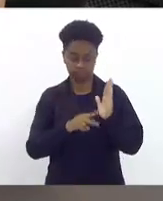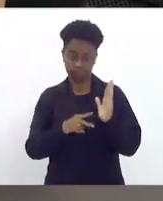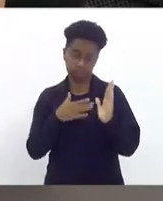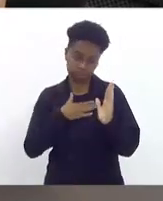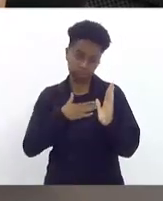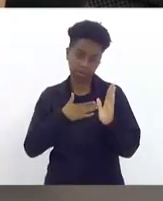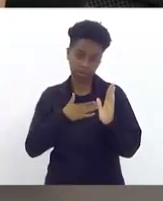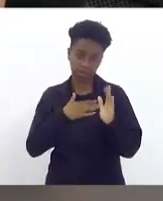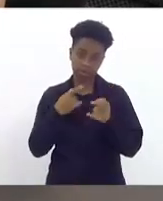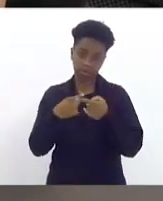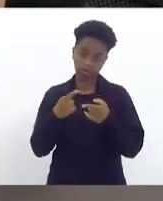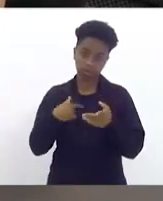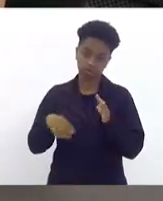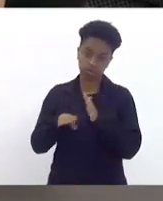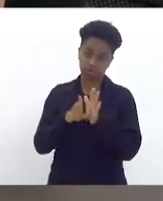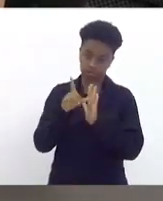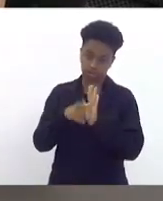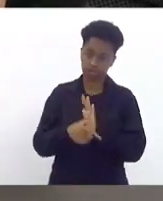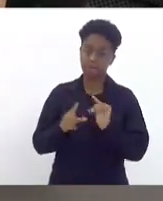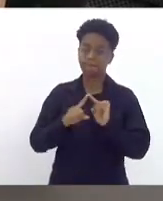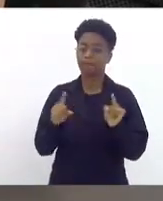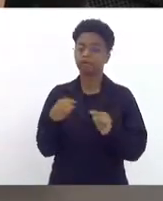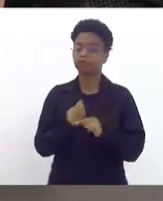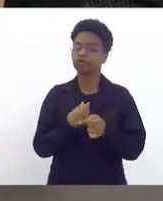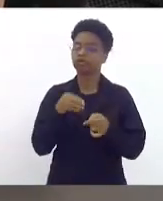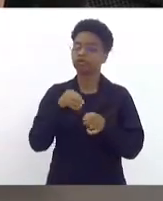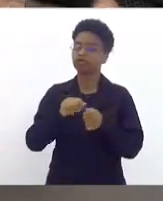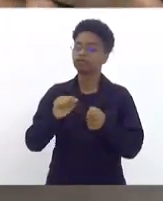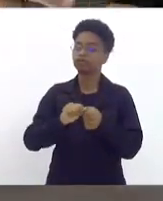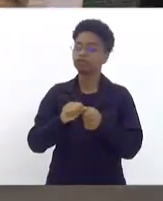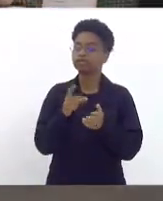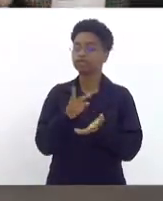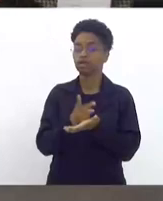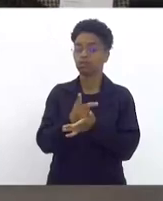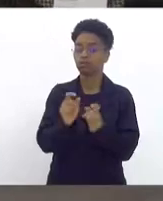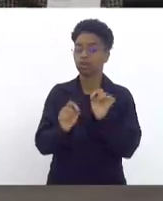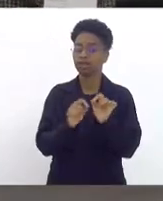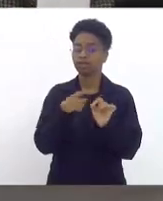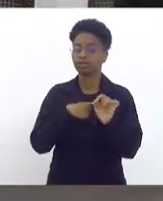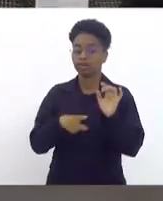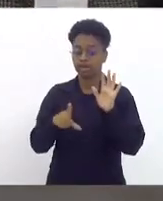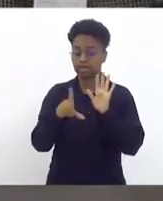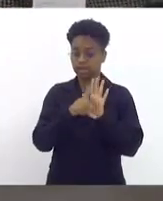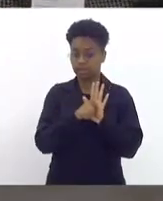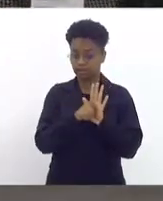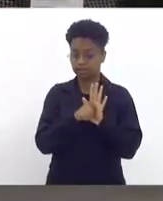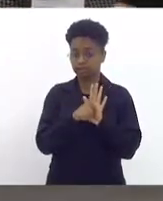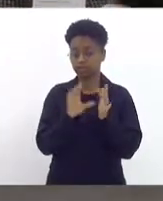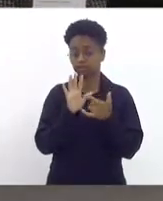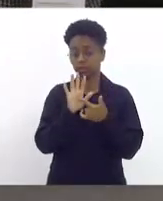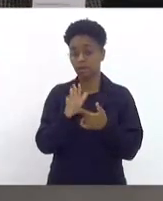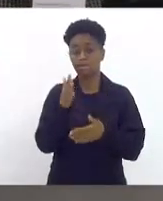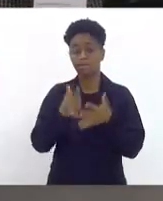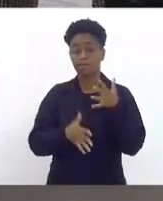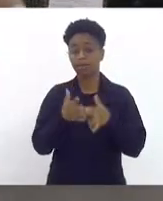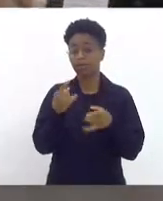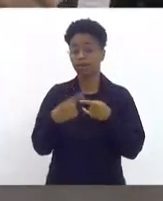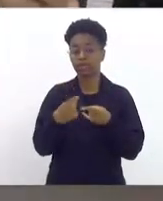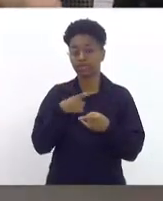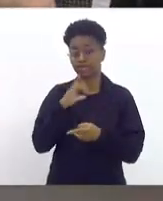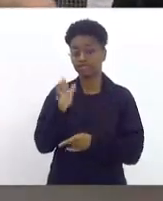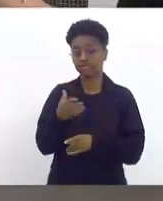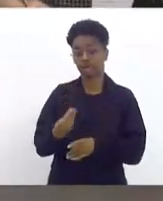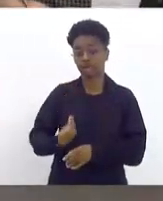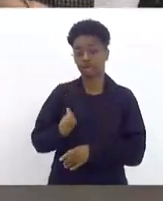é o que a gente faz sempre é tendo uma lei se diz que o projeto está prejudicado por causa daquela lei então